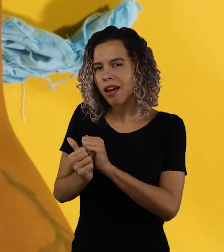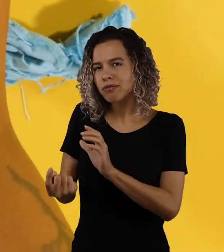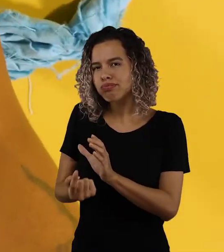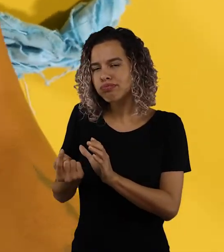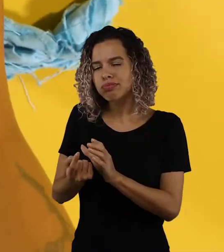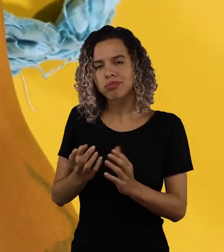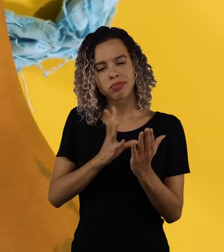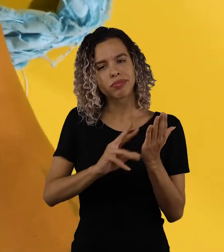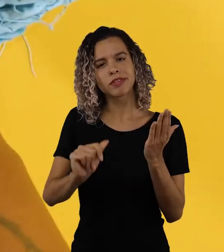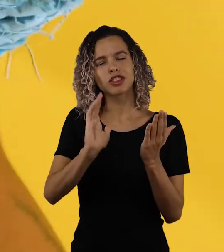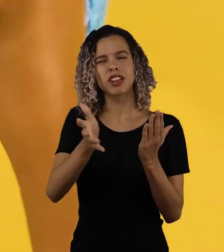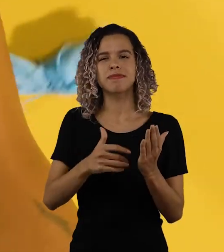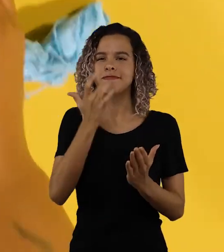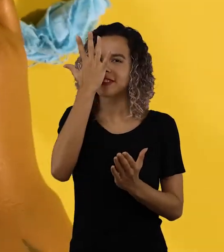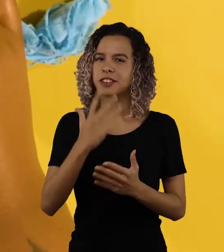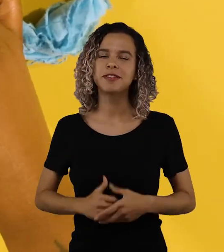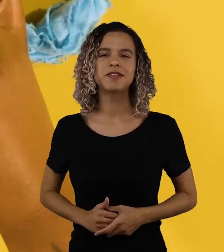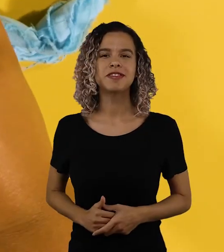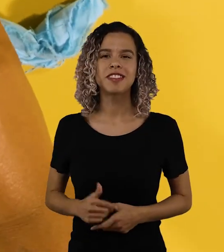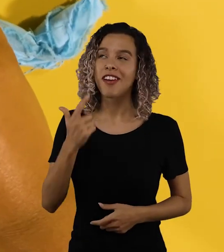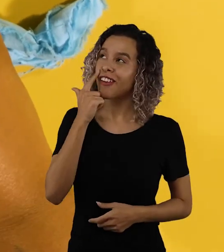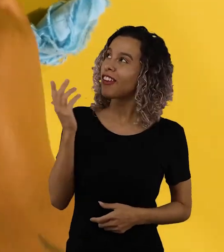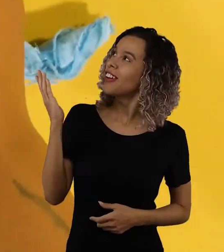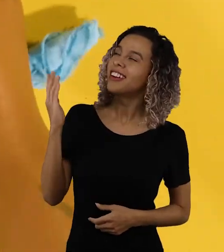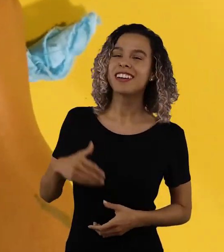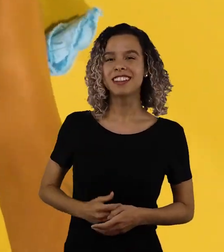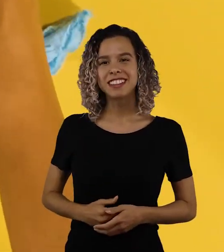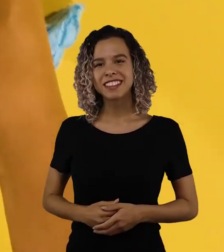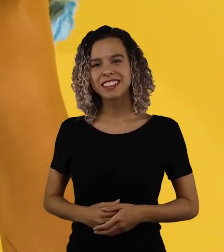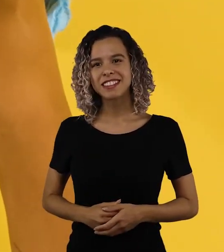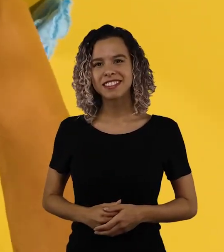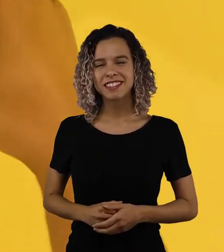com bastante facilidade. Olha só como o desenho vai